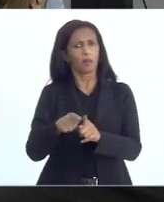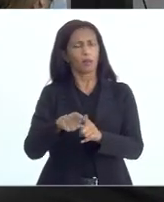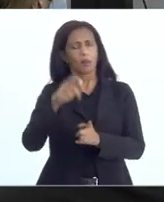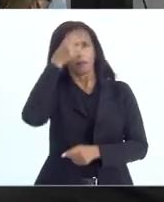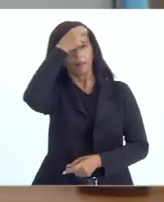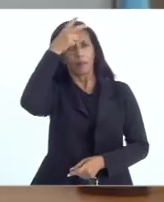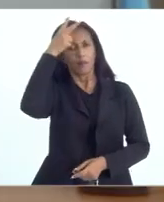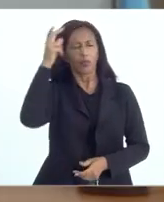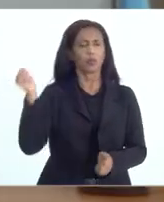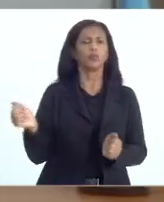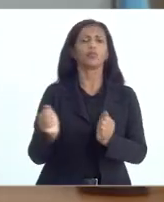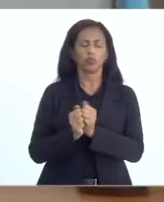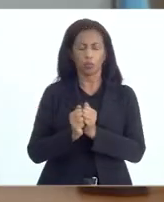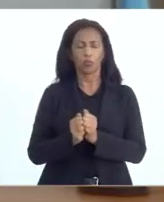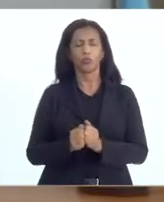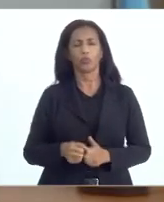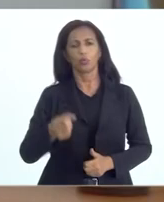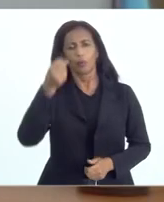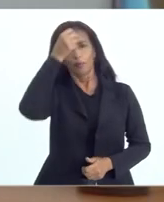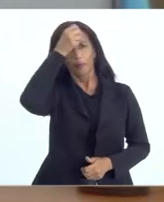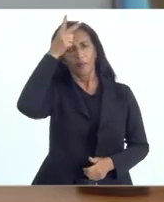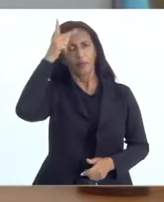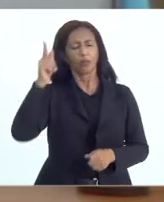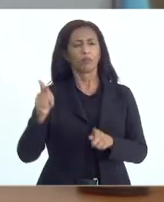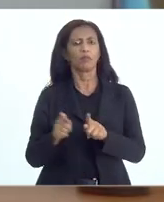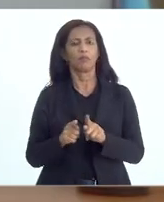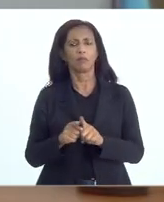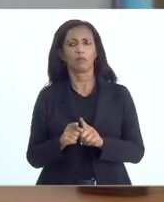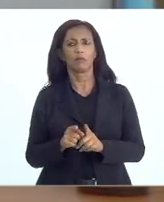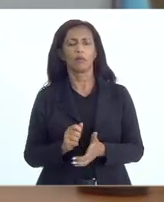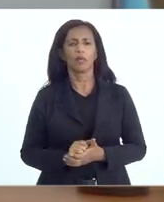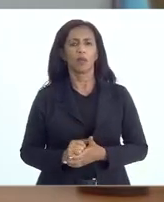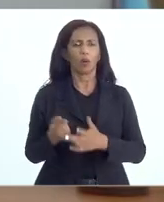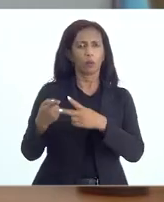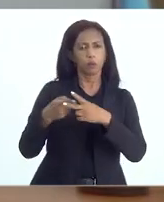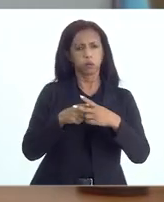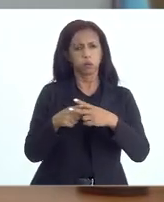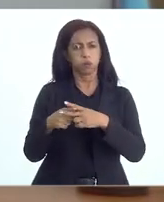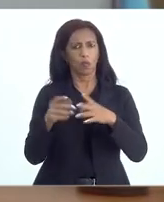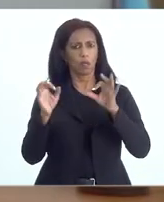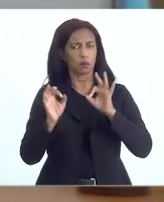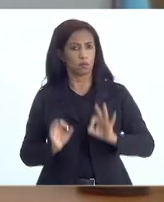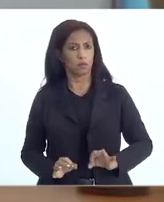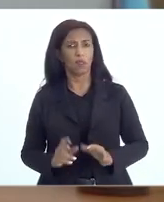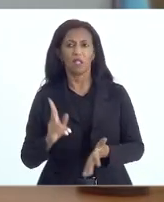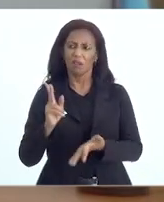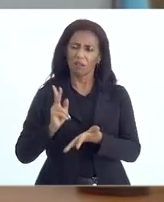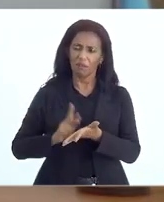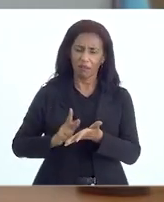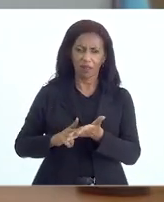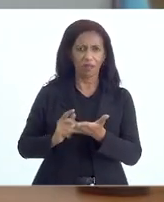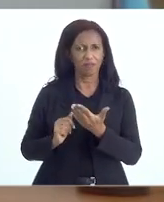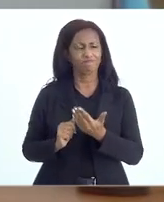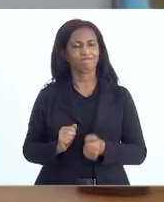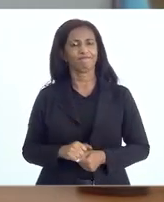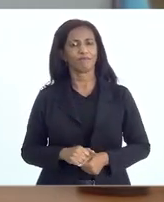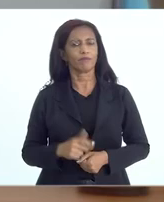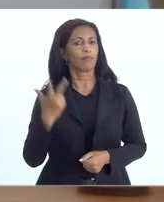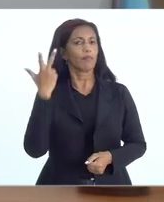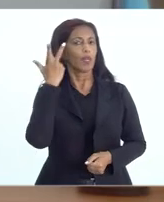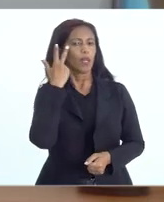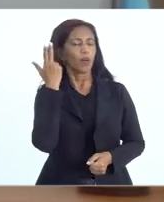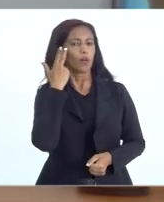prefeitura a porta da prefeitura para que possa cobrar da prefeitura a manutenção adequada Porque de fato é verdade é